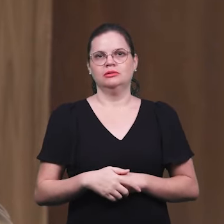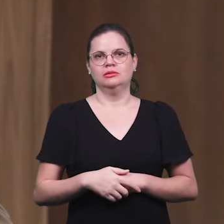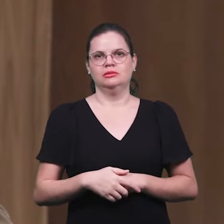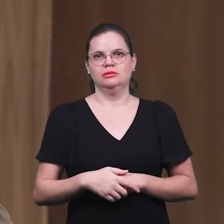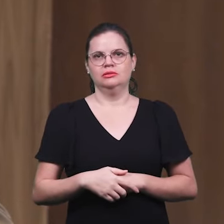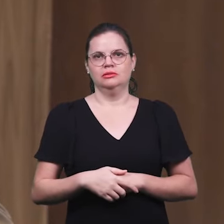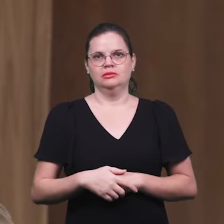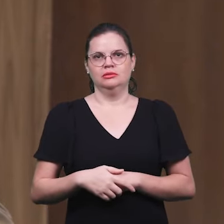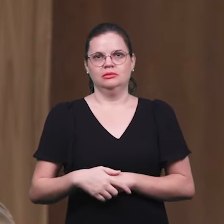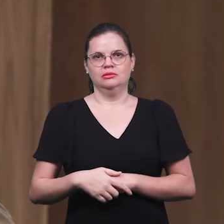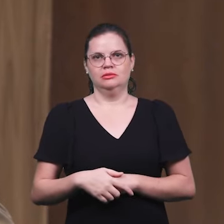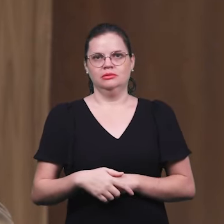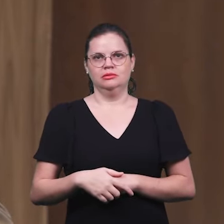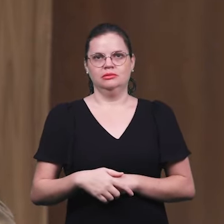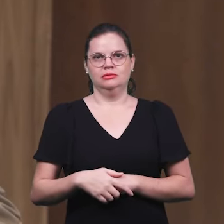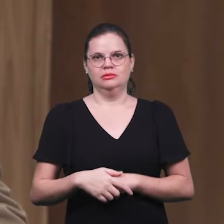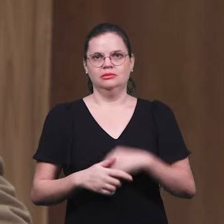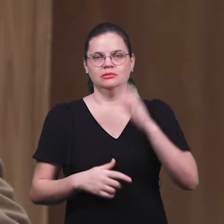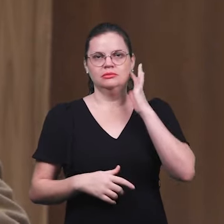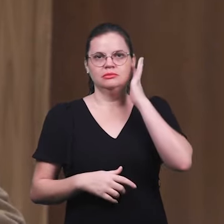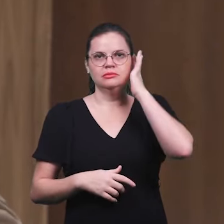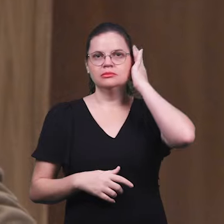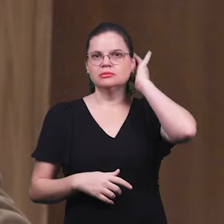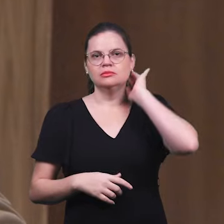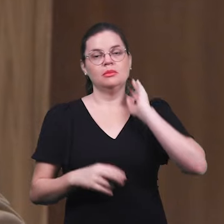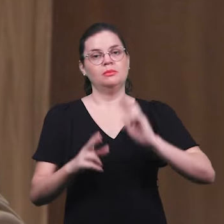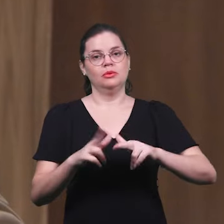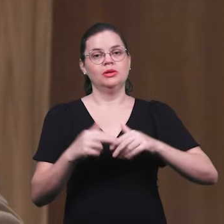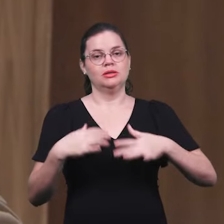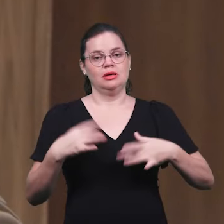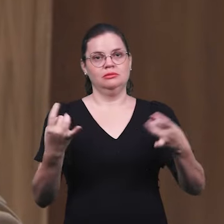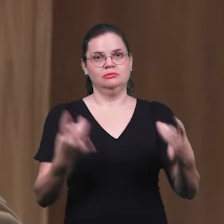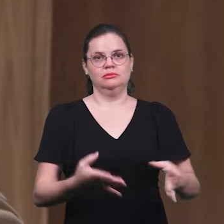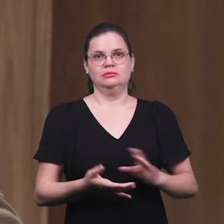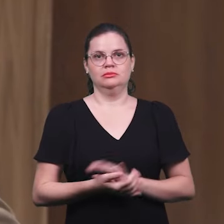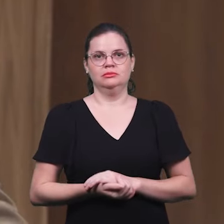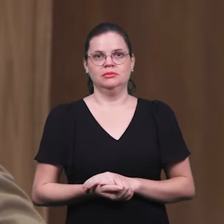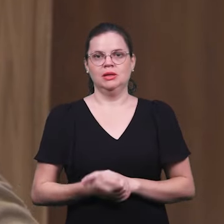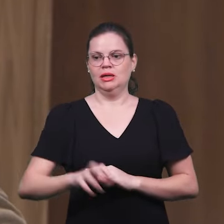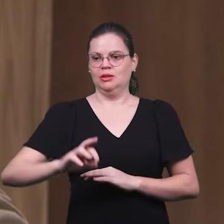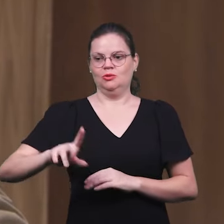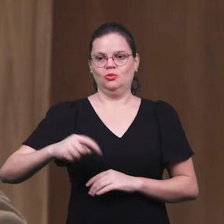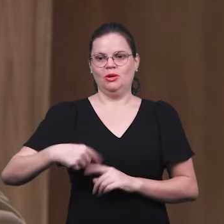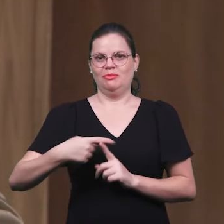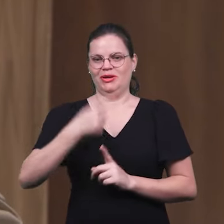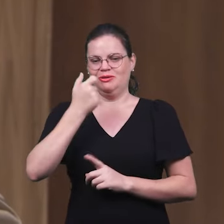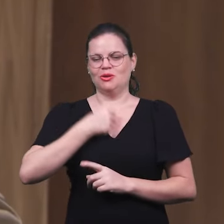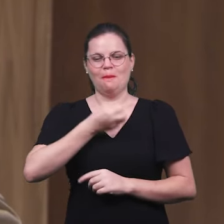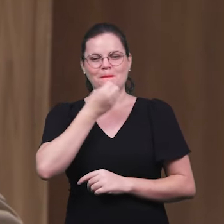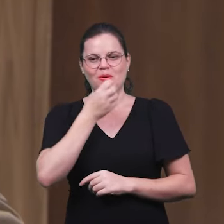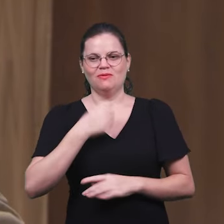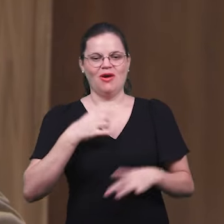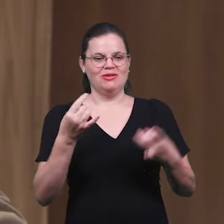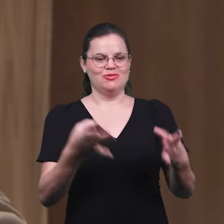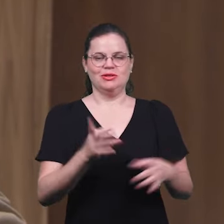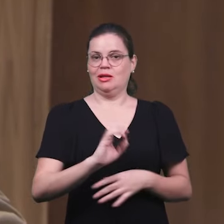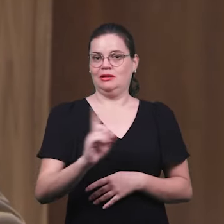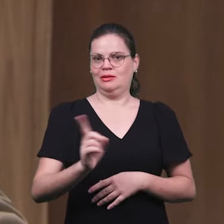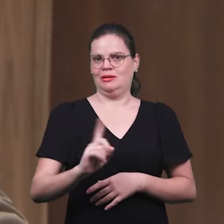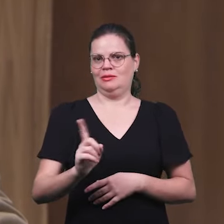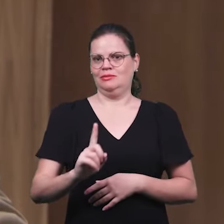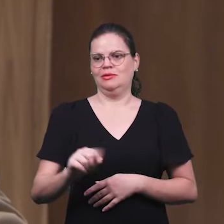problema que tinha? Não sei não. Ele tinha problema de saúde, por isso que ele renunciou do cargo. Né? Não foi, né? Porque ele é bonzinho, não, né?